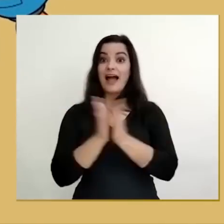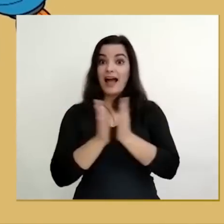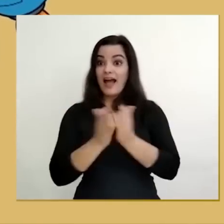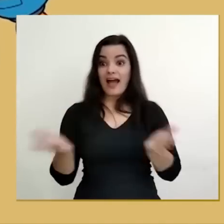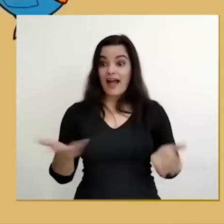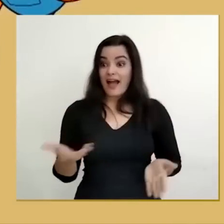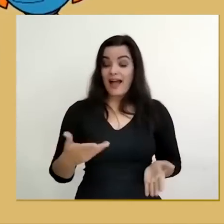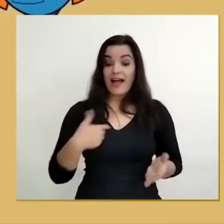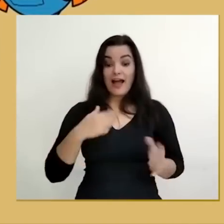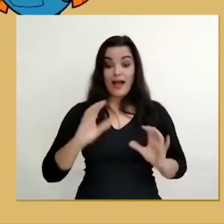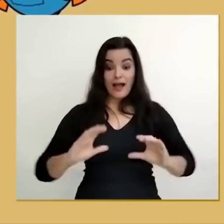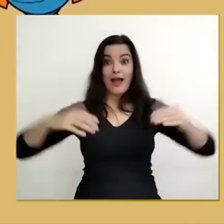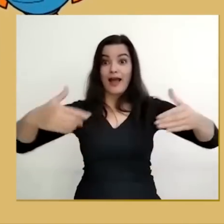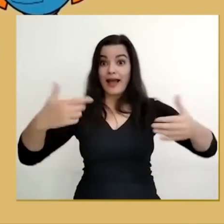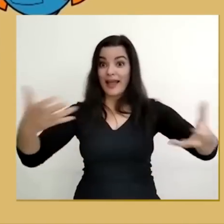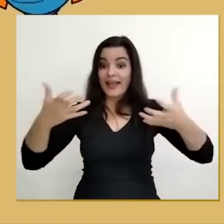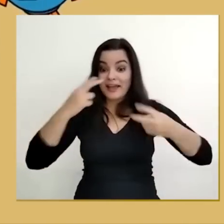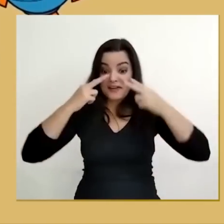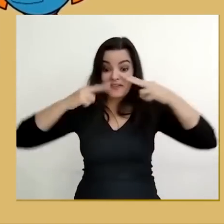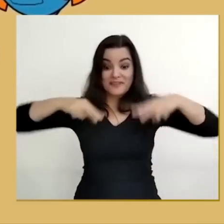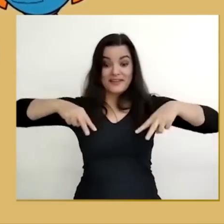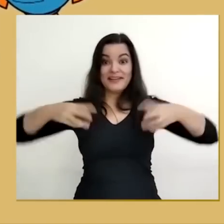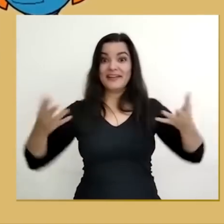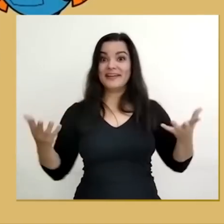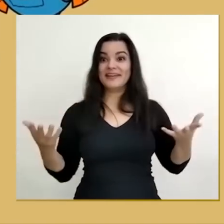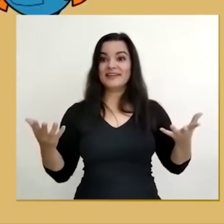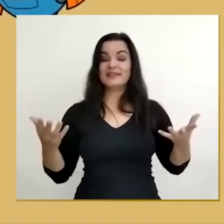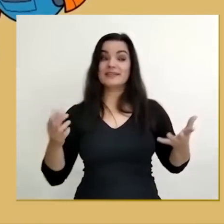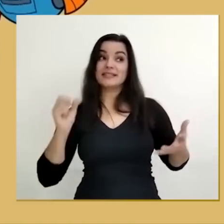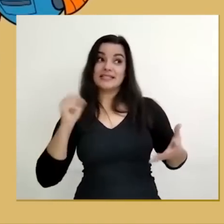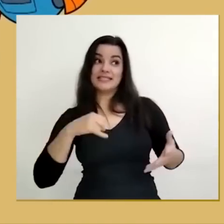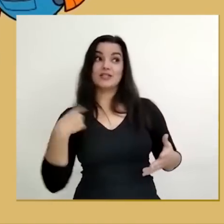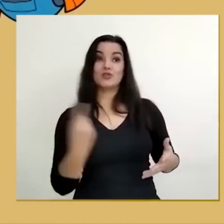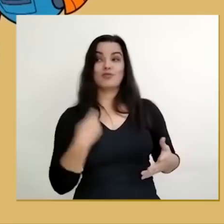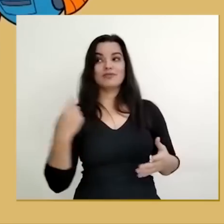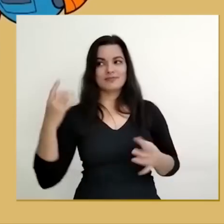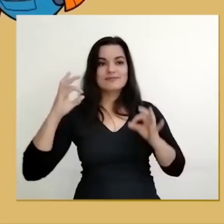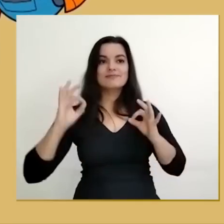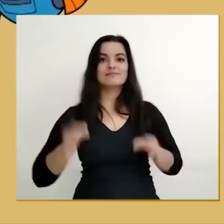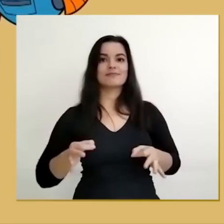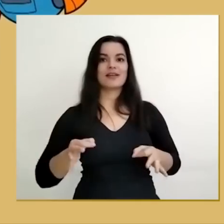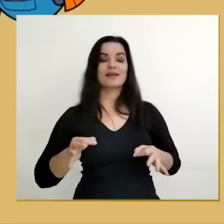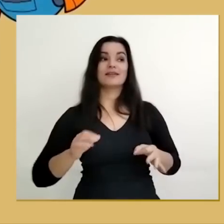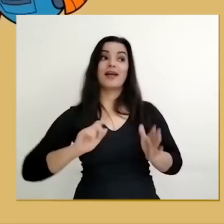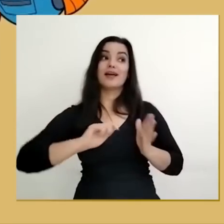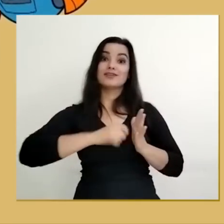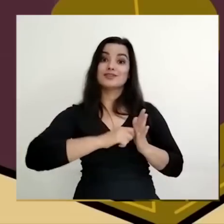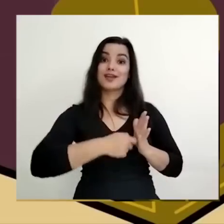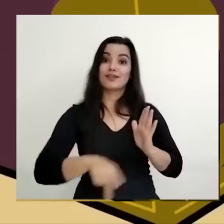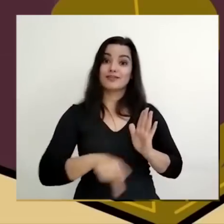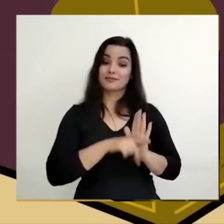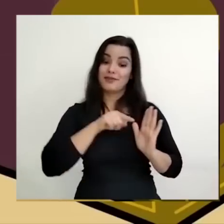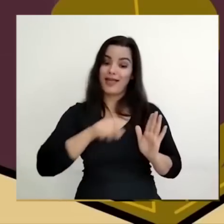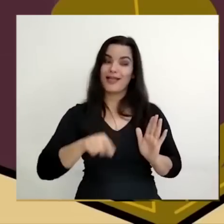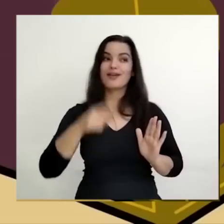quero ver! Eu quero ver! Se estivermos no caminho certo, essa chave vai servir!